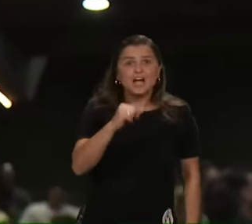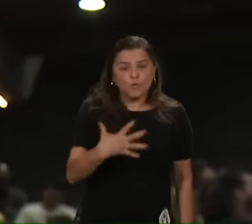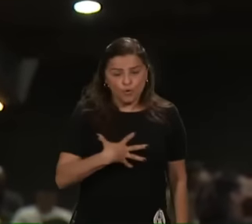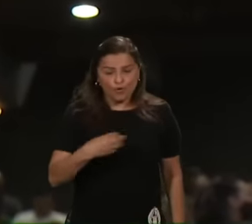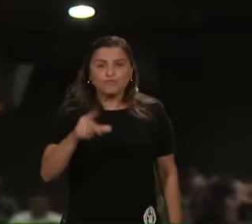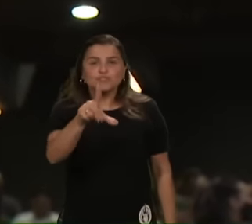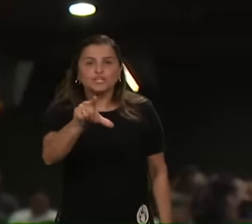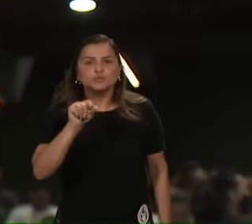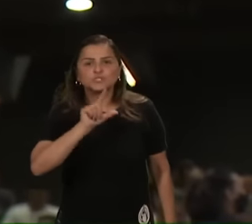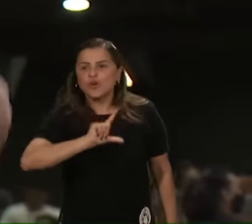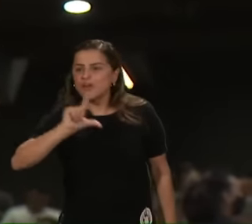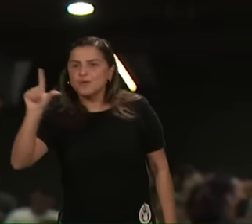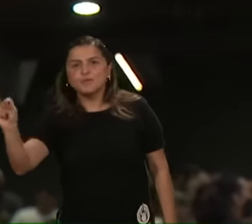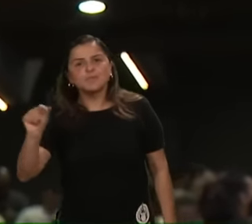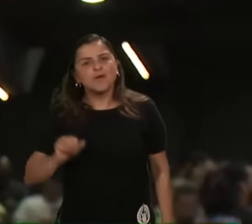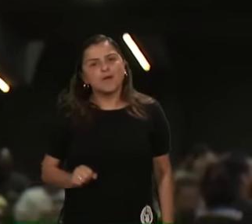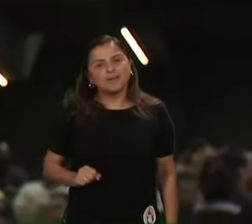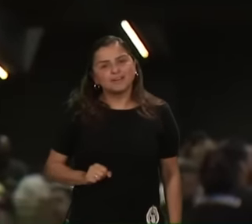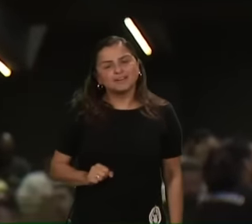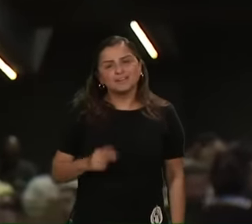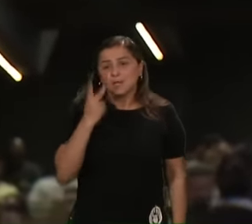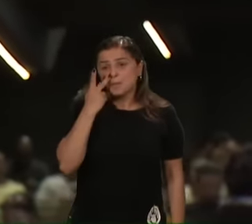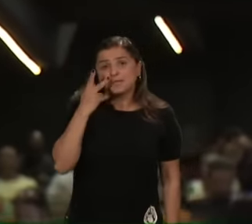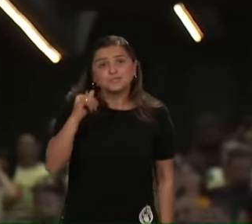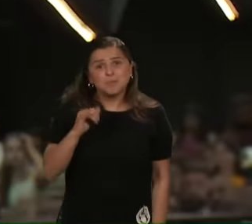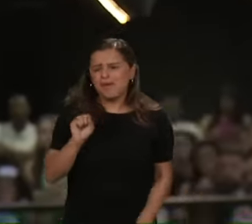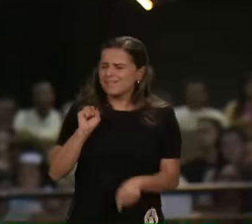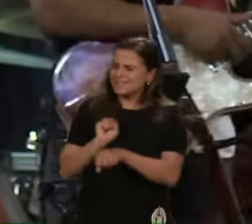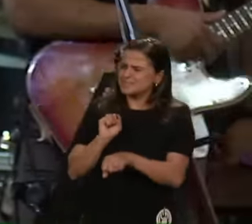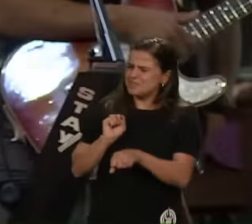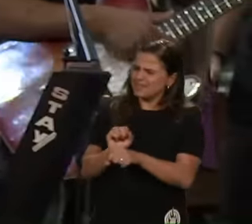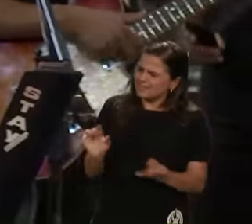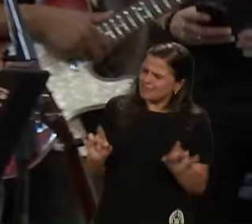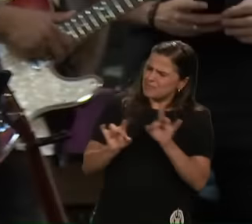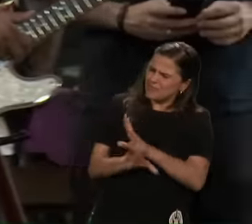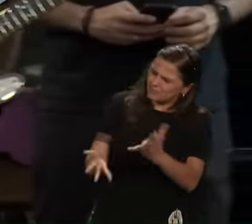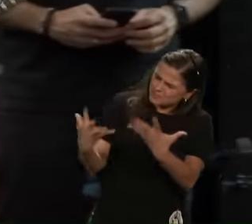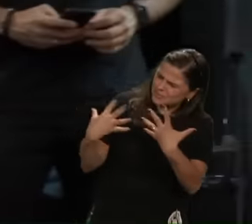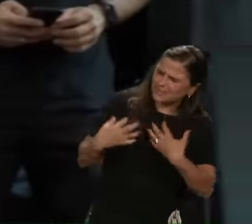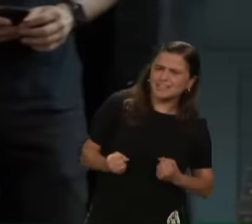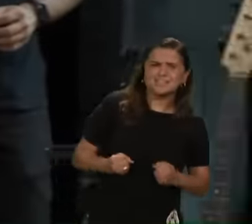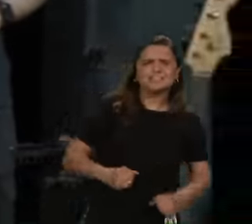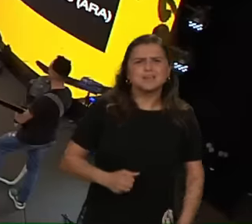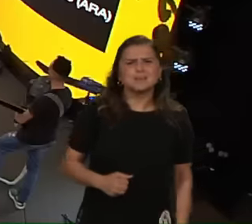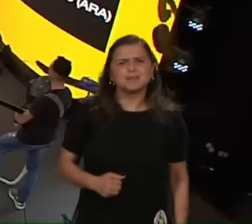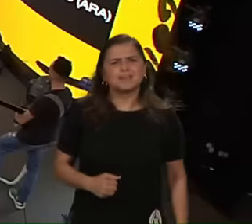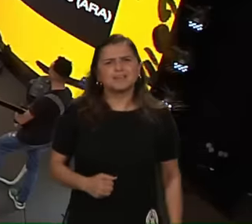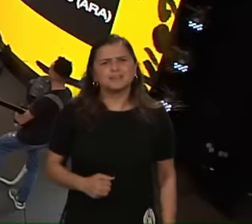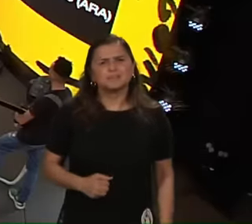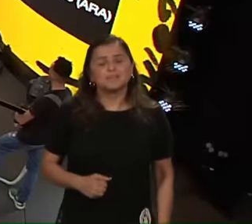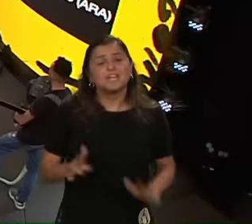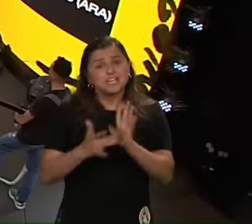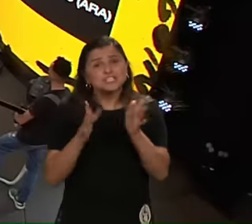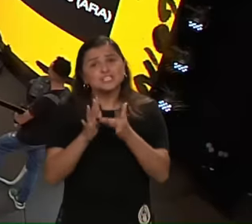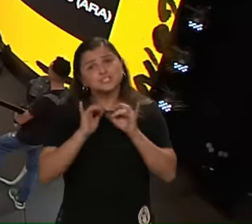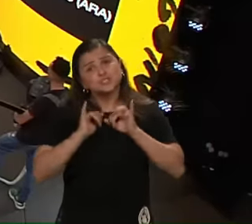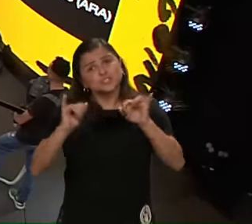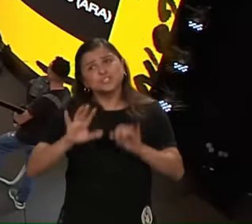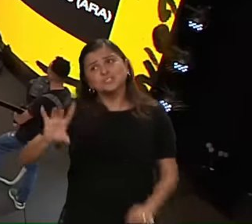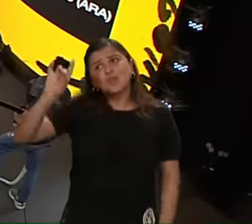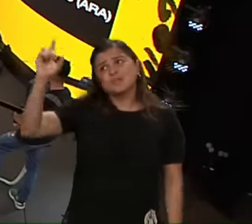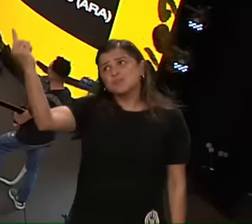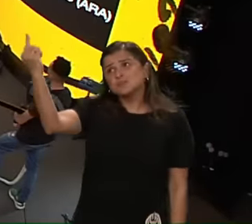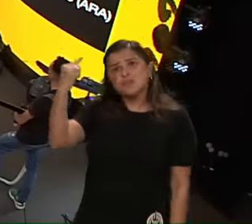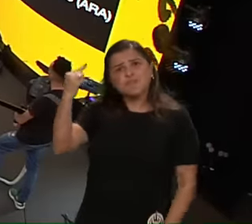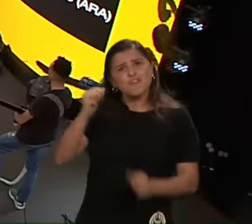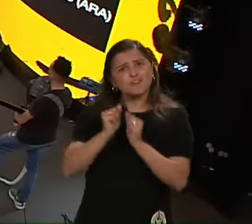sair. Mas o pai está sempre pronto. Ele diz, aquele que me viu está comigo. Não me